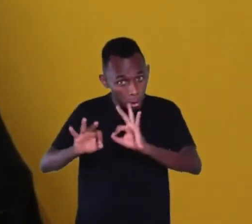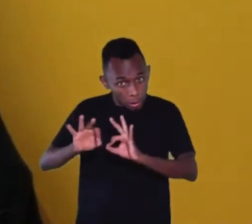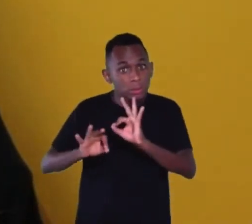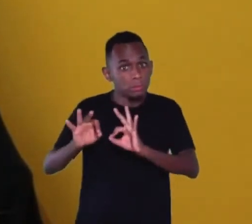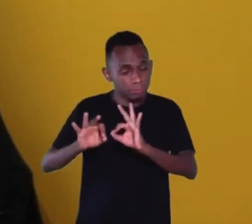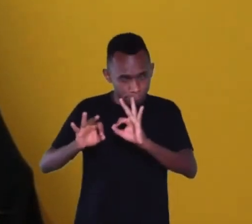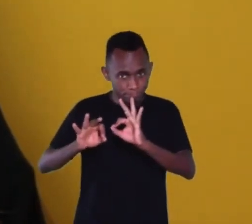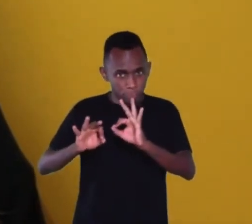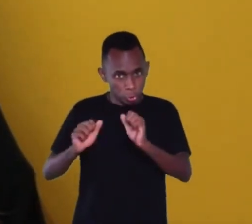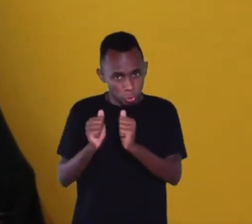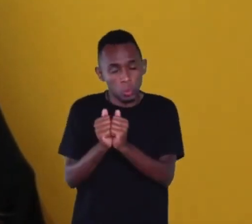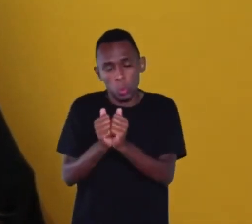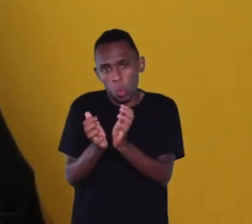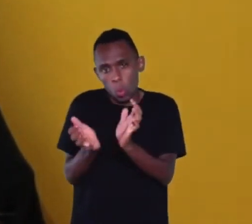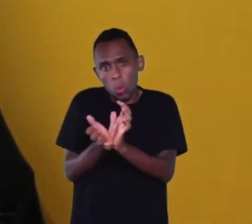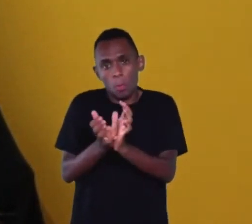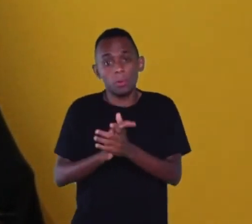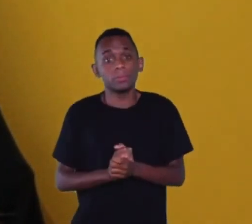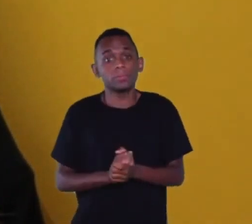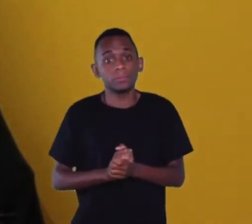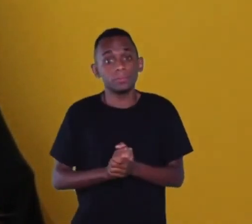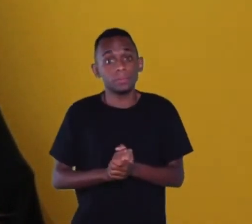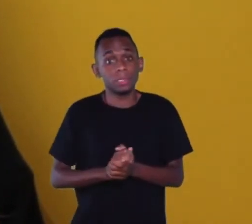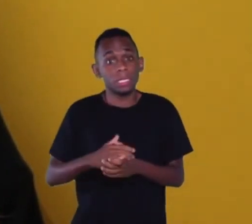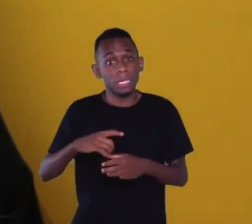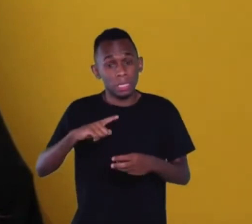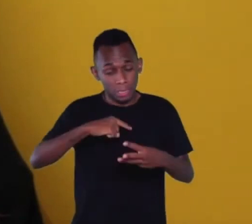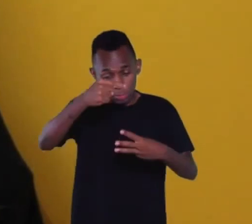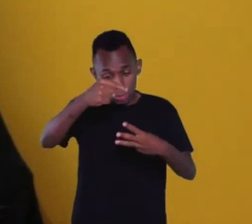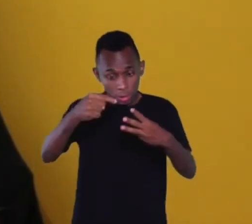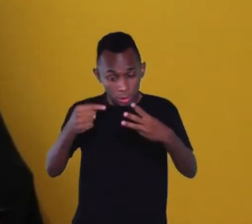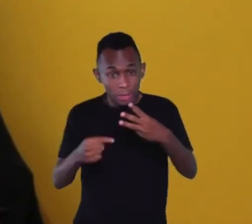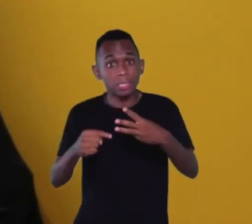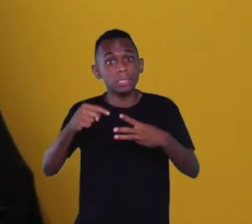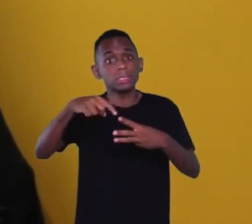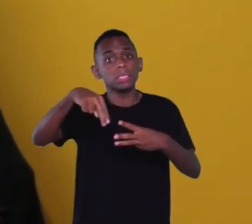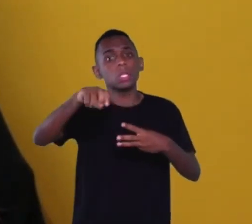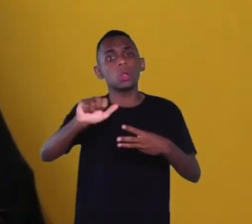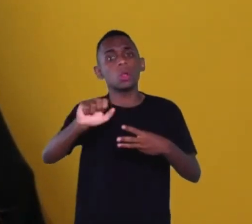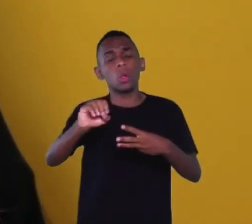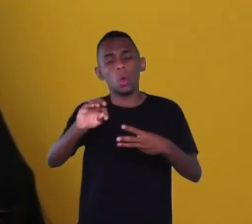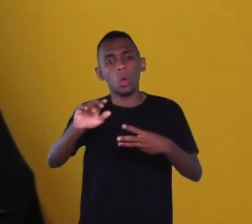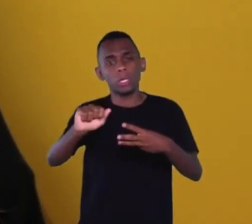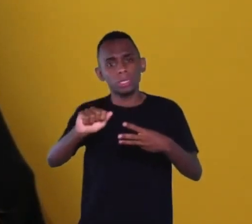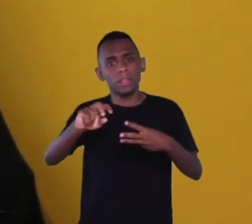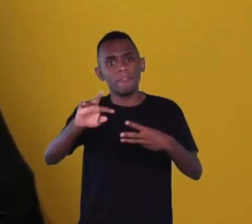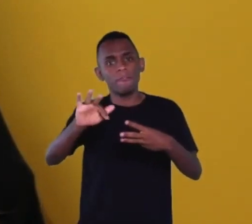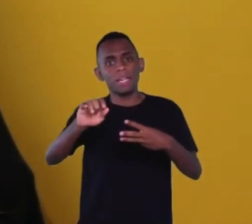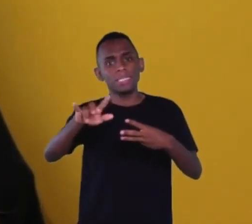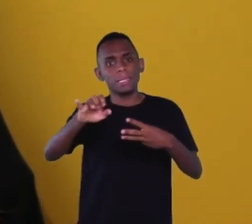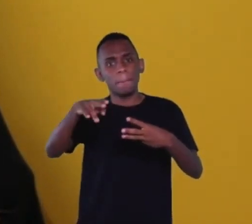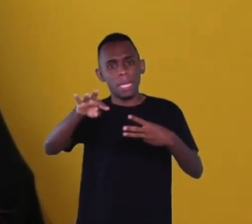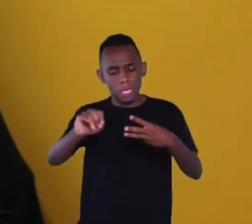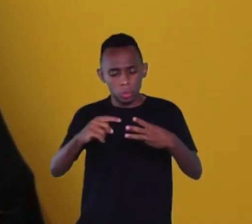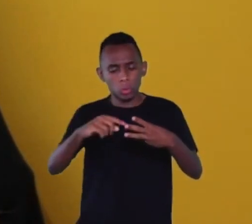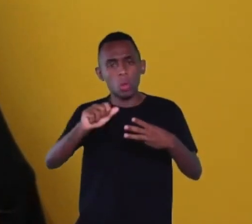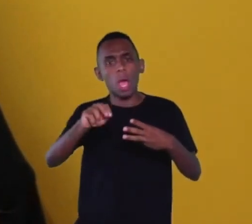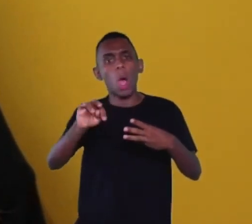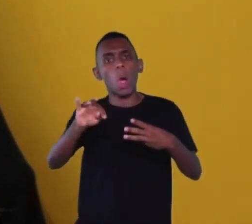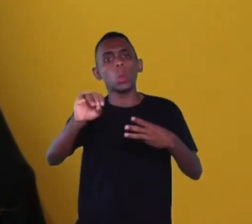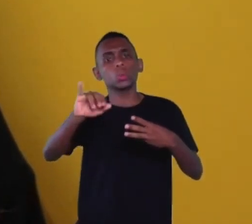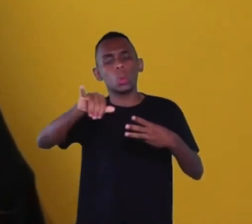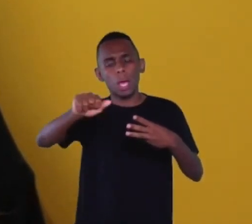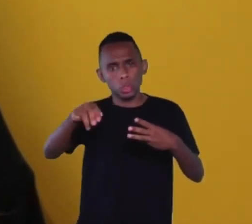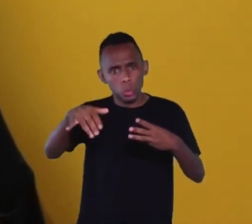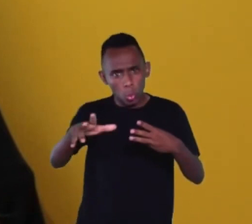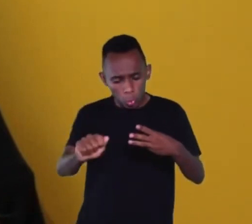número 12. Com 3 livros publicados, Nota de Falecimento, Autoajuda e Olimpo Tupiniquim,